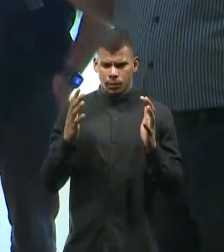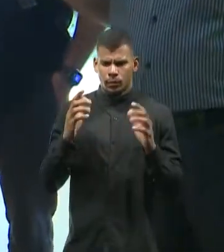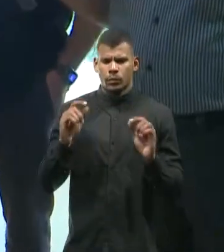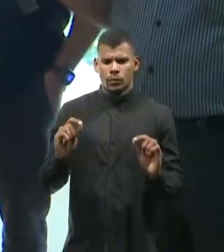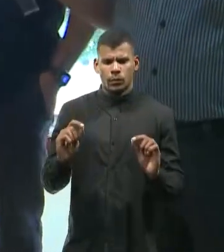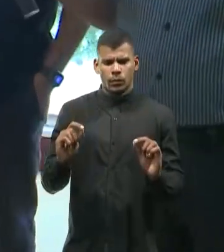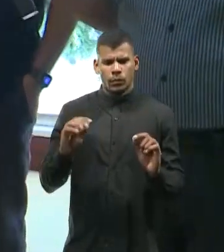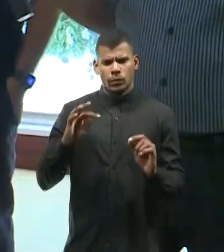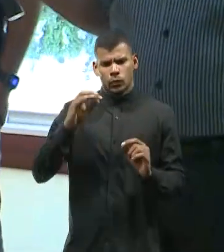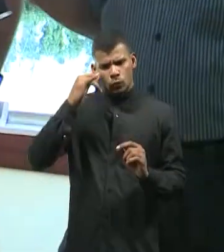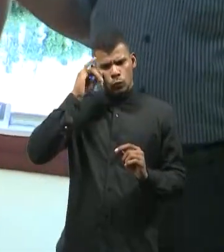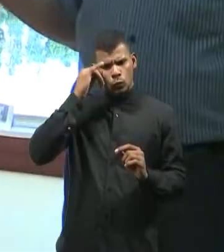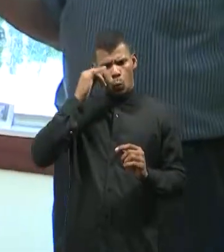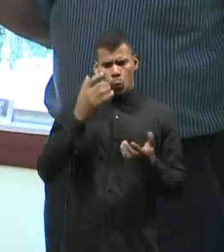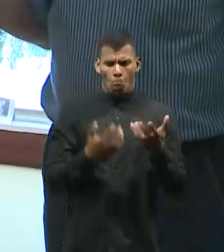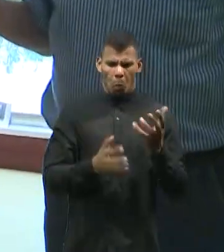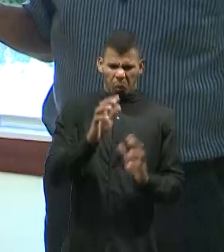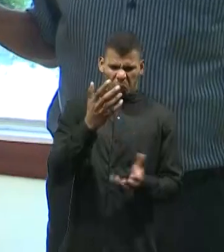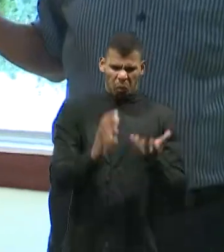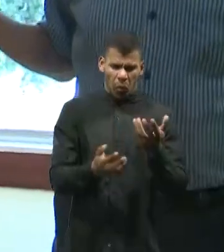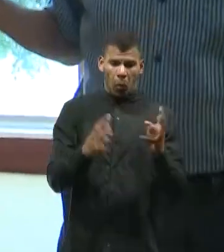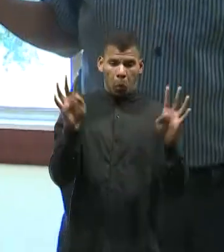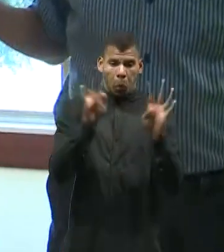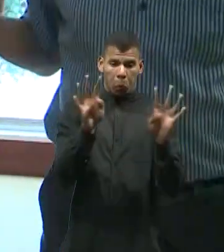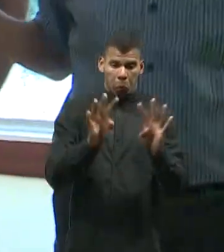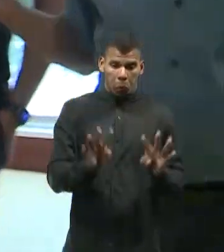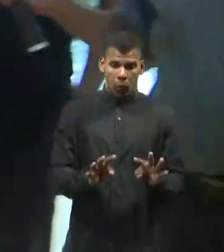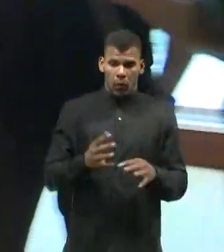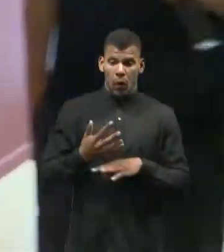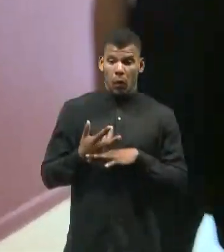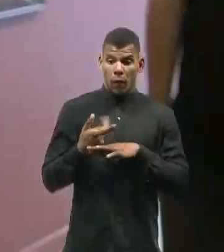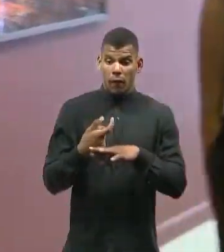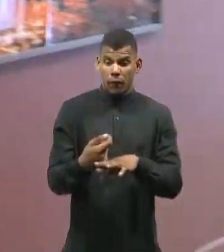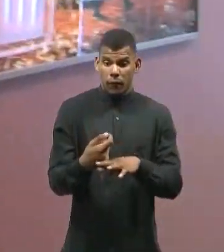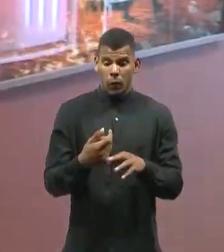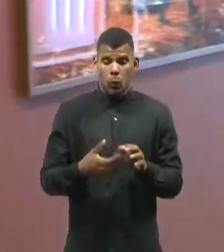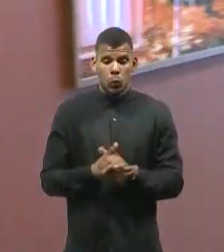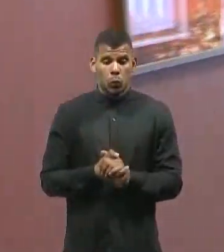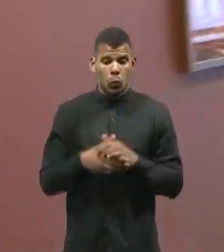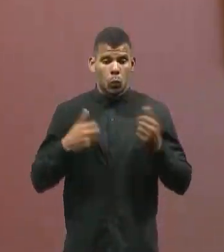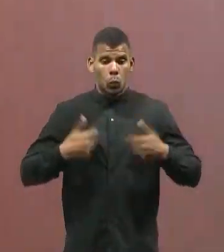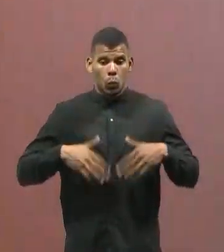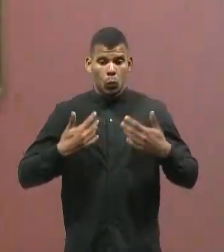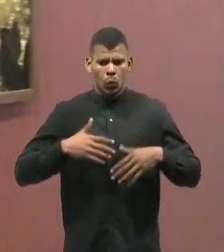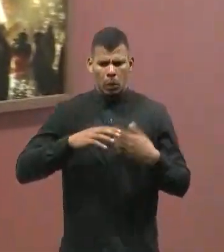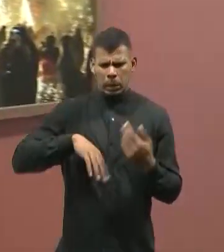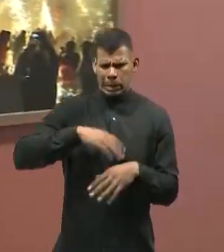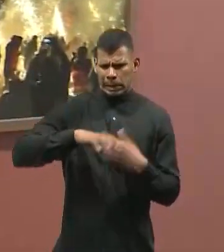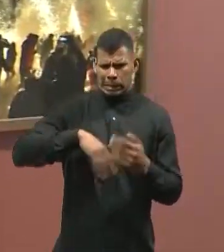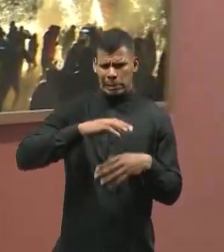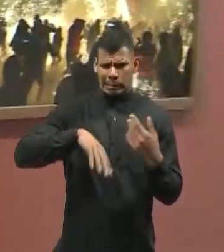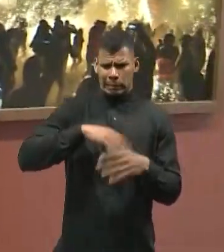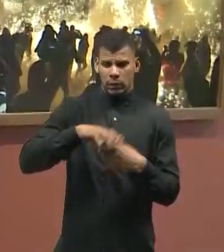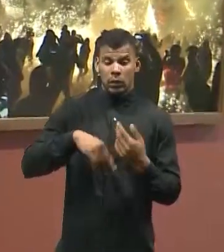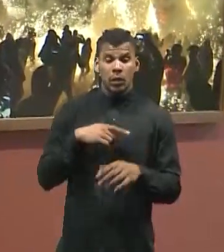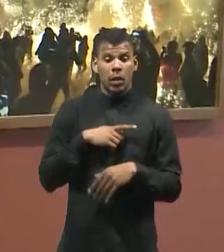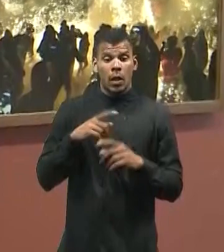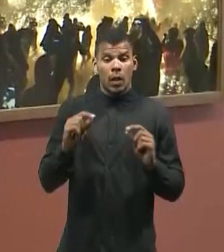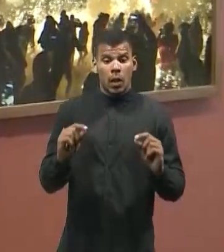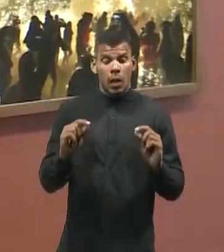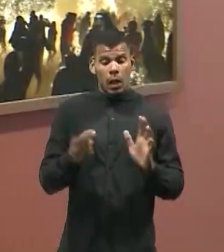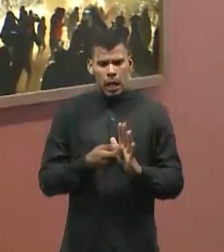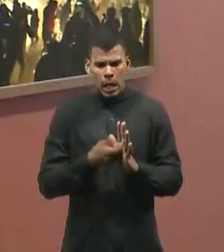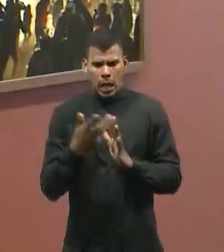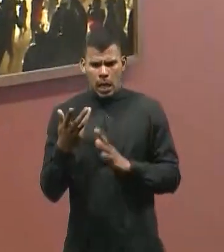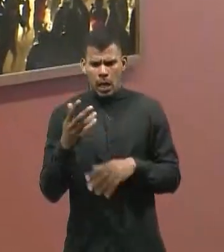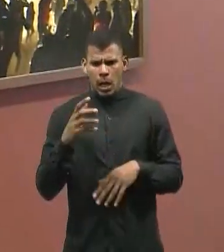touros, explosões e muito fogo, e é um evento extremamente caótico, né? Porque